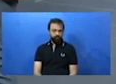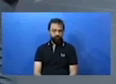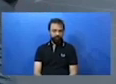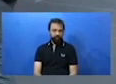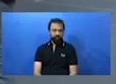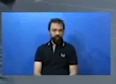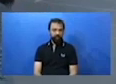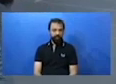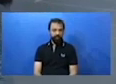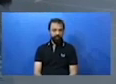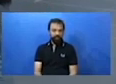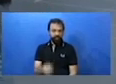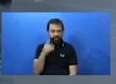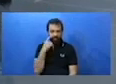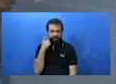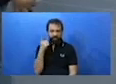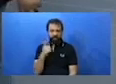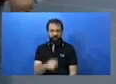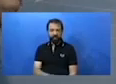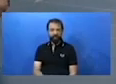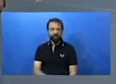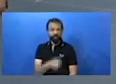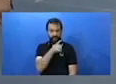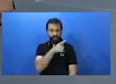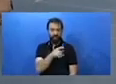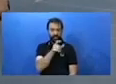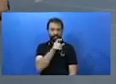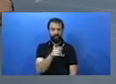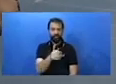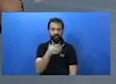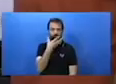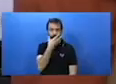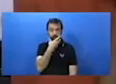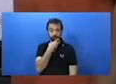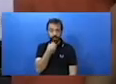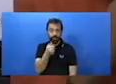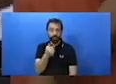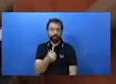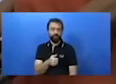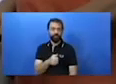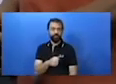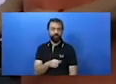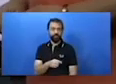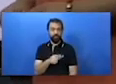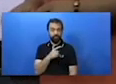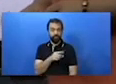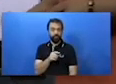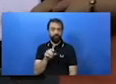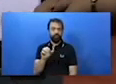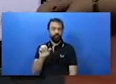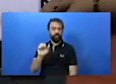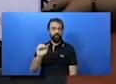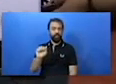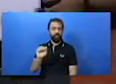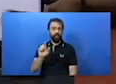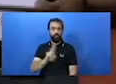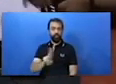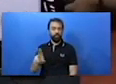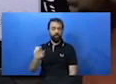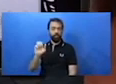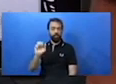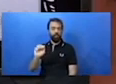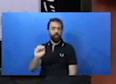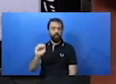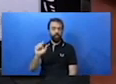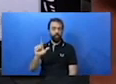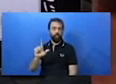adiantamento. E olha só, esse moço aqui bonito, ele se chama Álvaro Coimbra, né? E